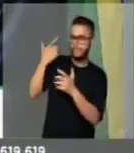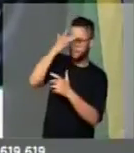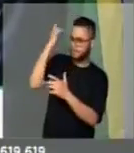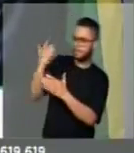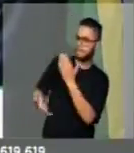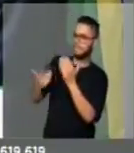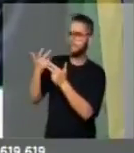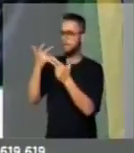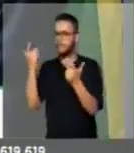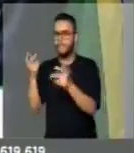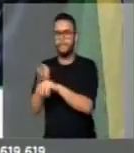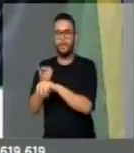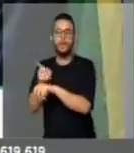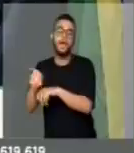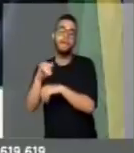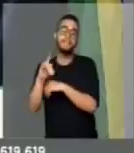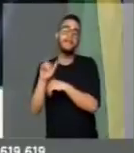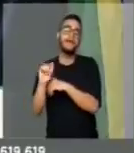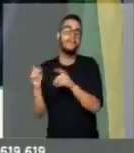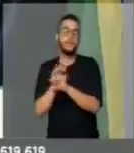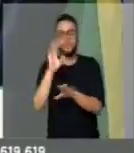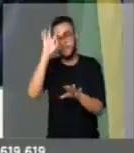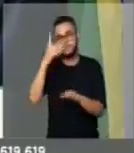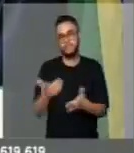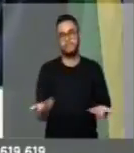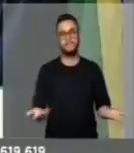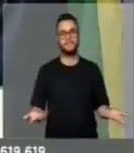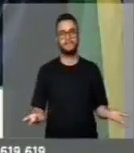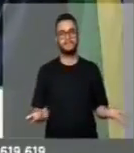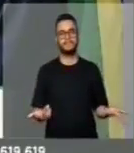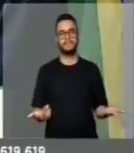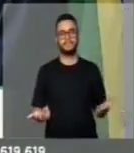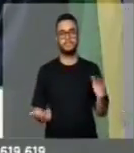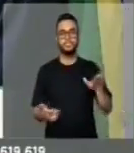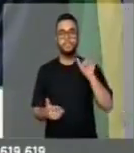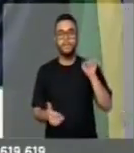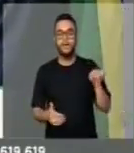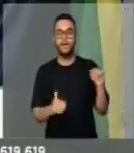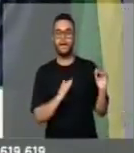afora. Senhor presidente,